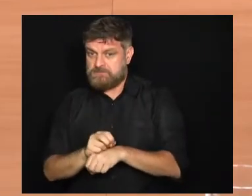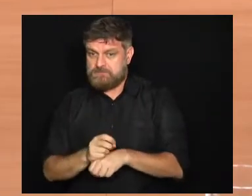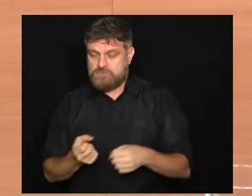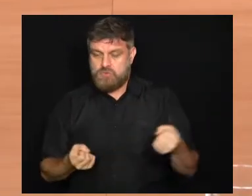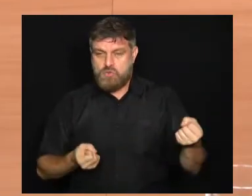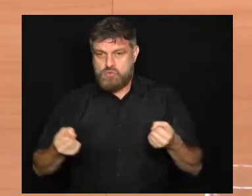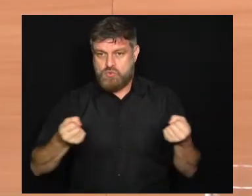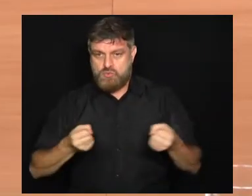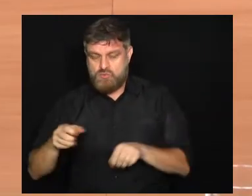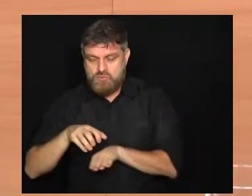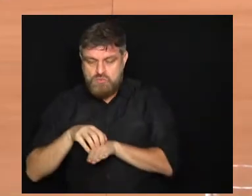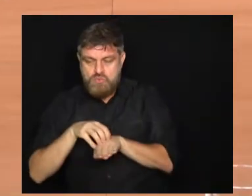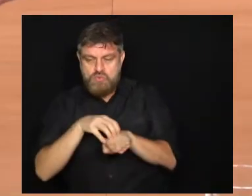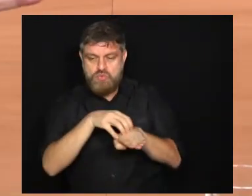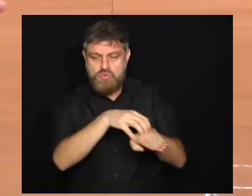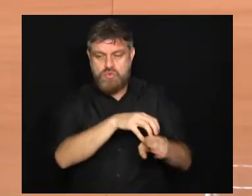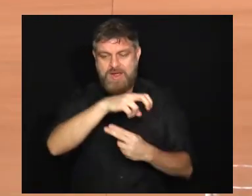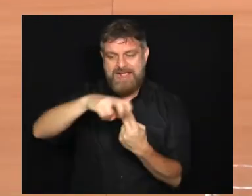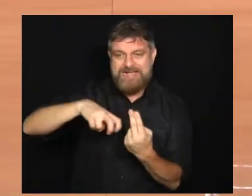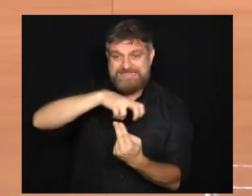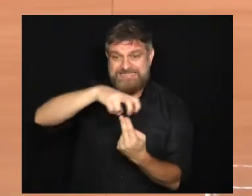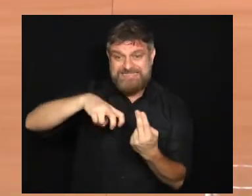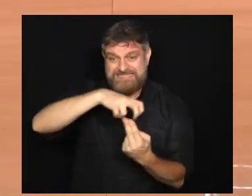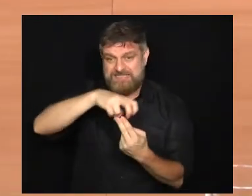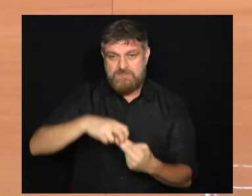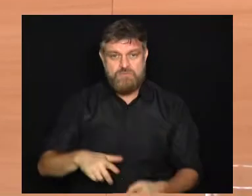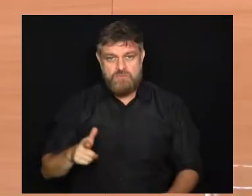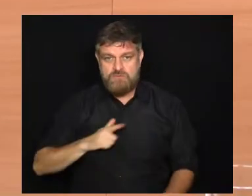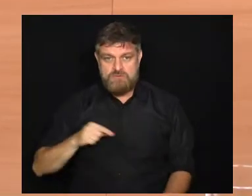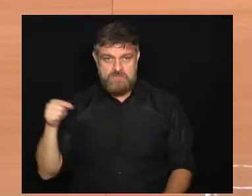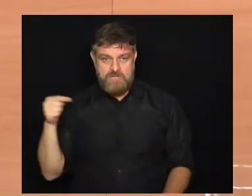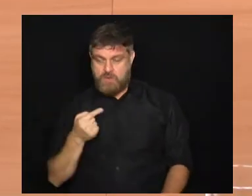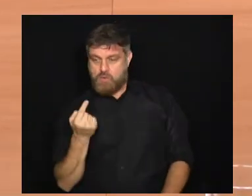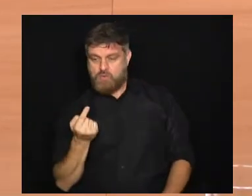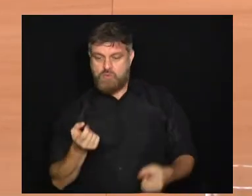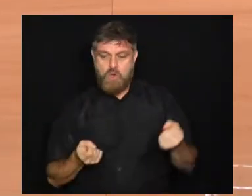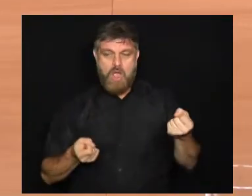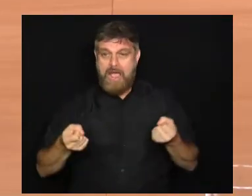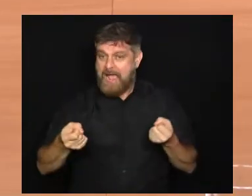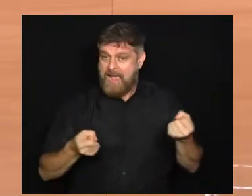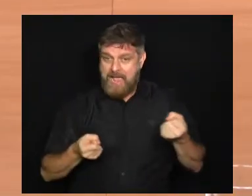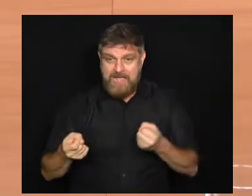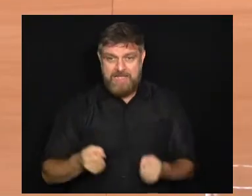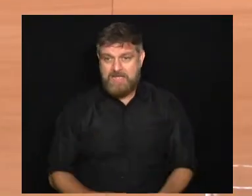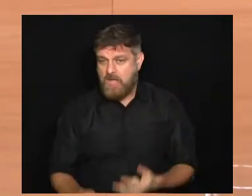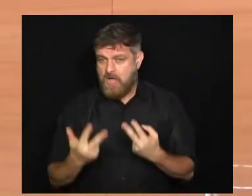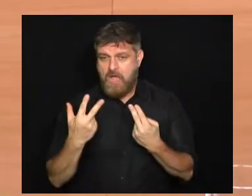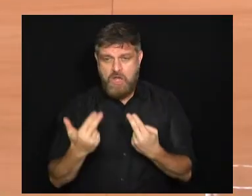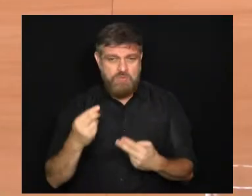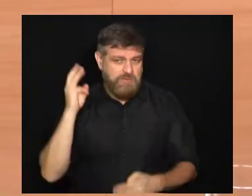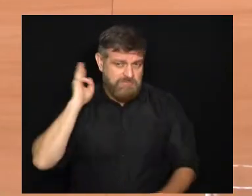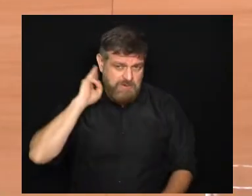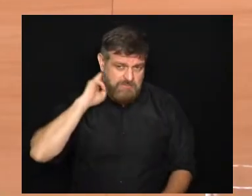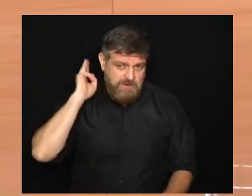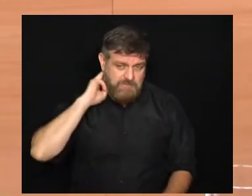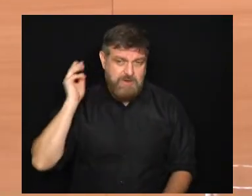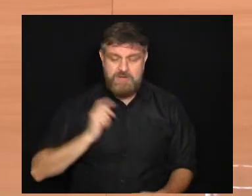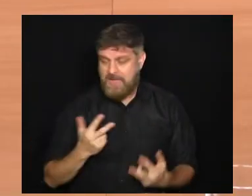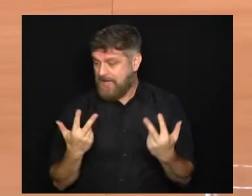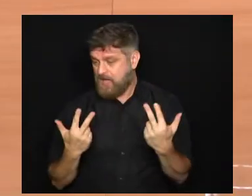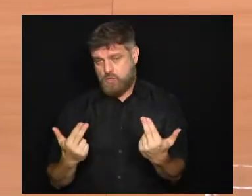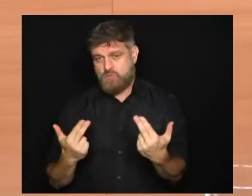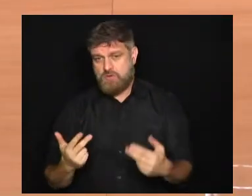transferidos utilizando o SAMU. O André mesmo falou, não há necessidade de uma viatura com cuidados especiais. O cuidado, geralmente, dessas